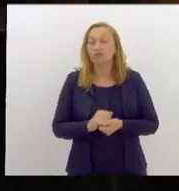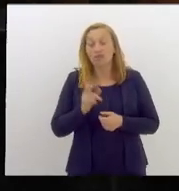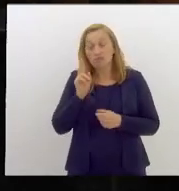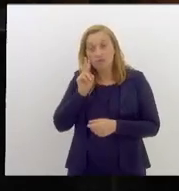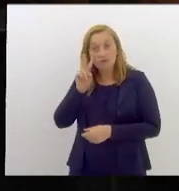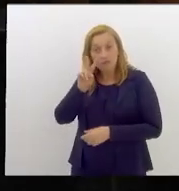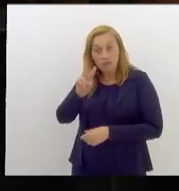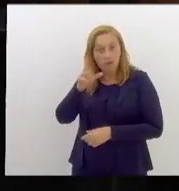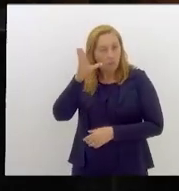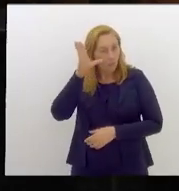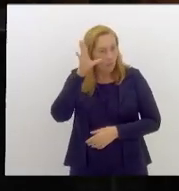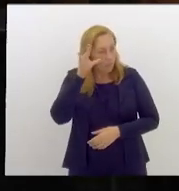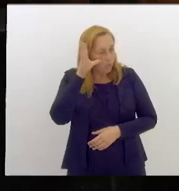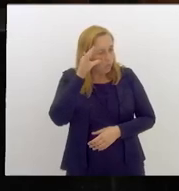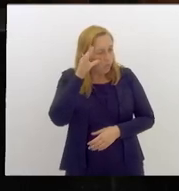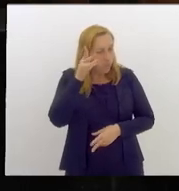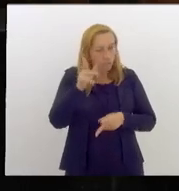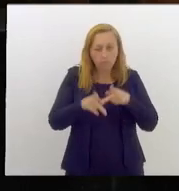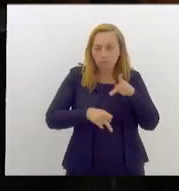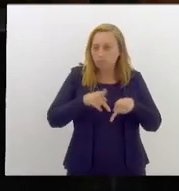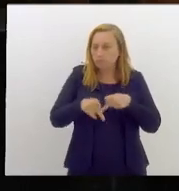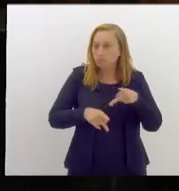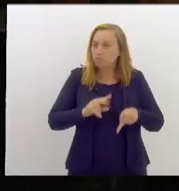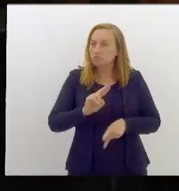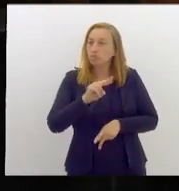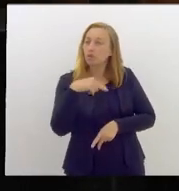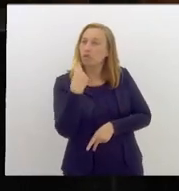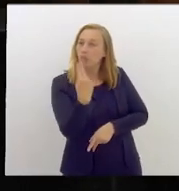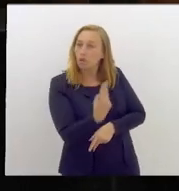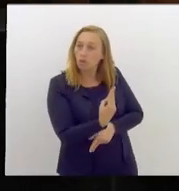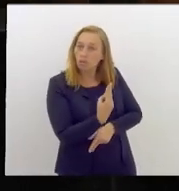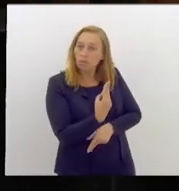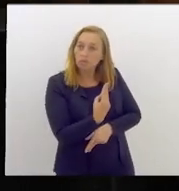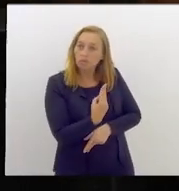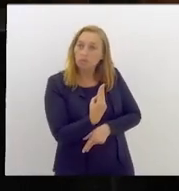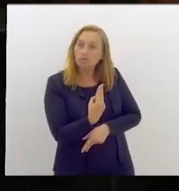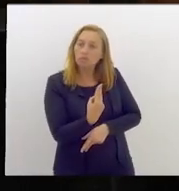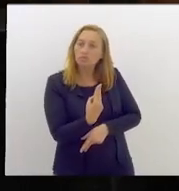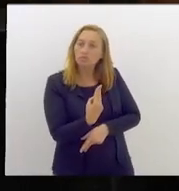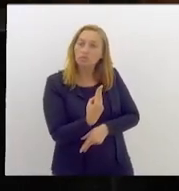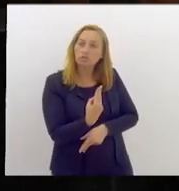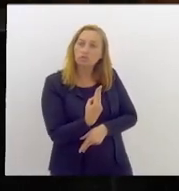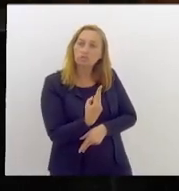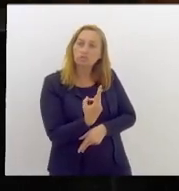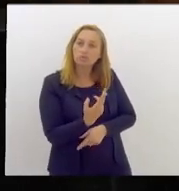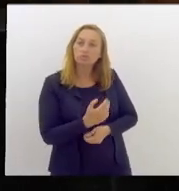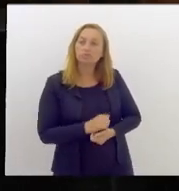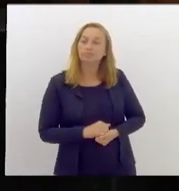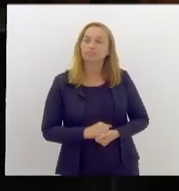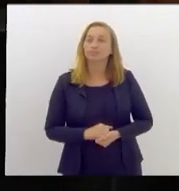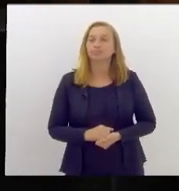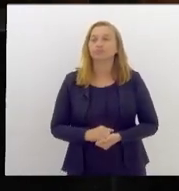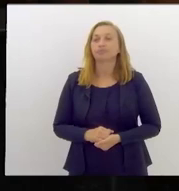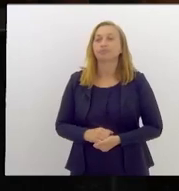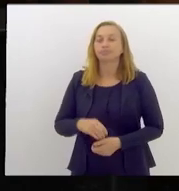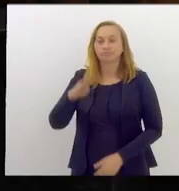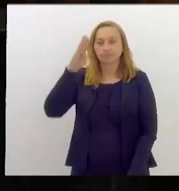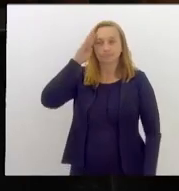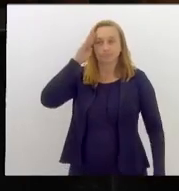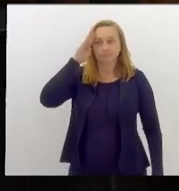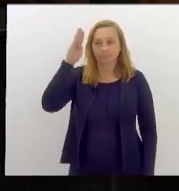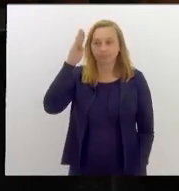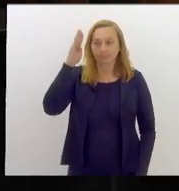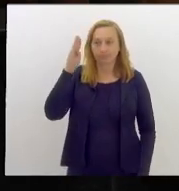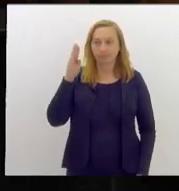o interesse da população ou ficarão de prontidão para bater continência